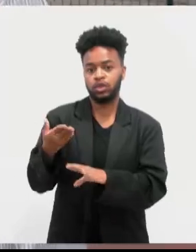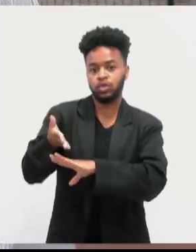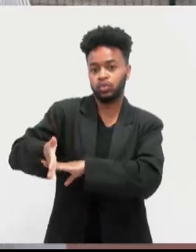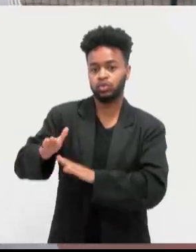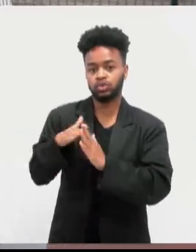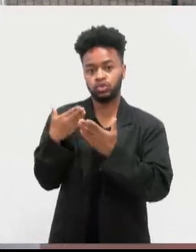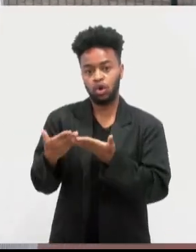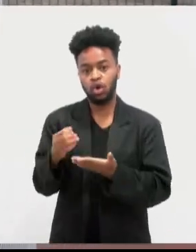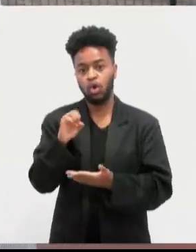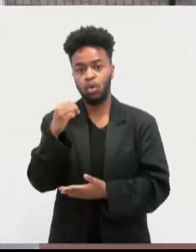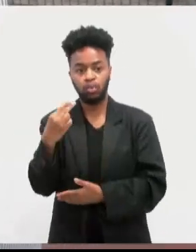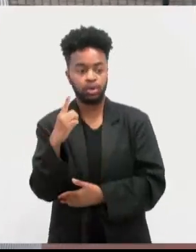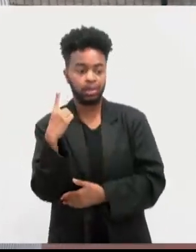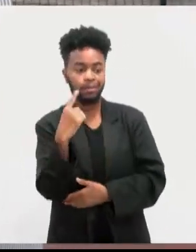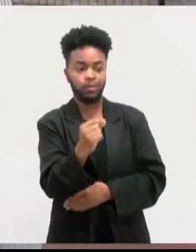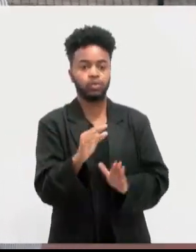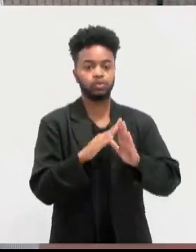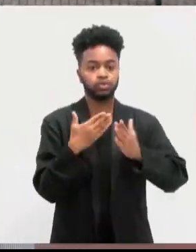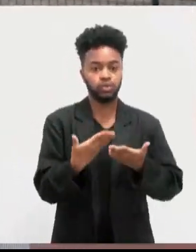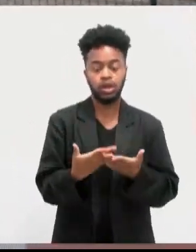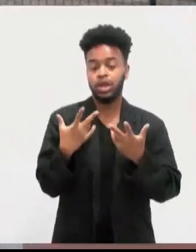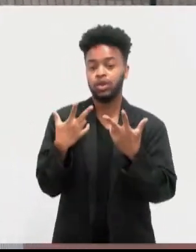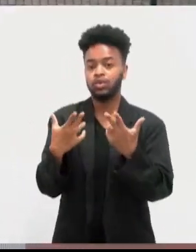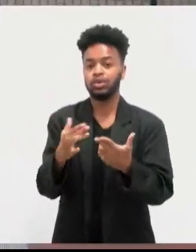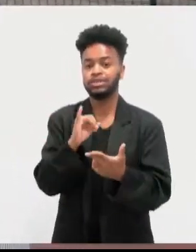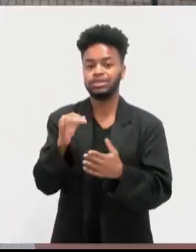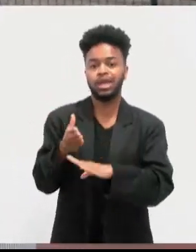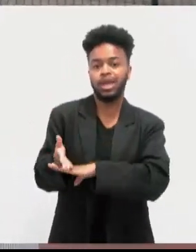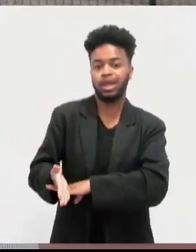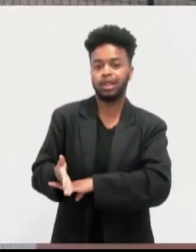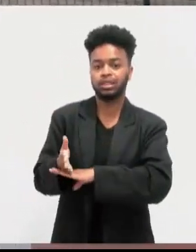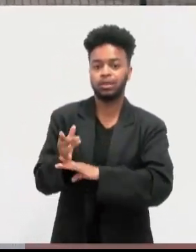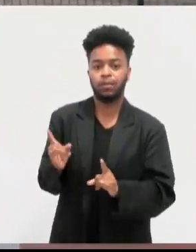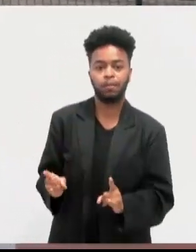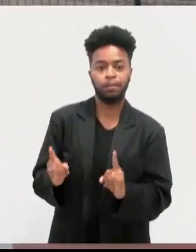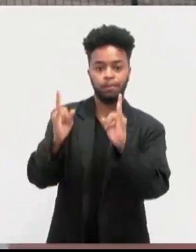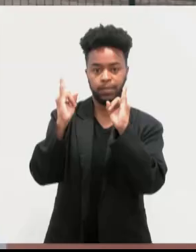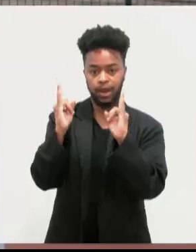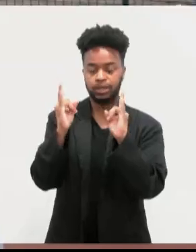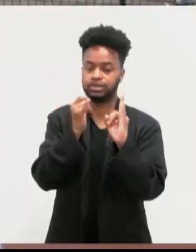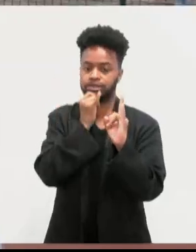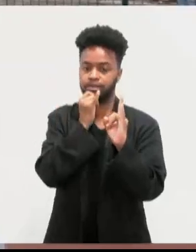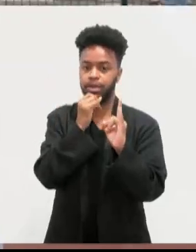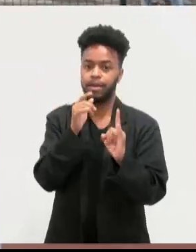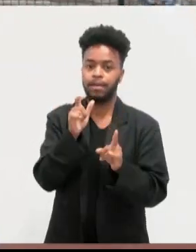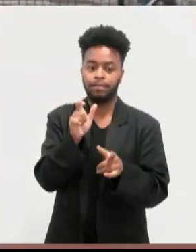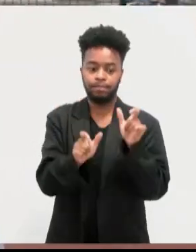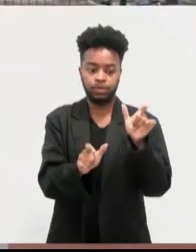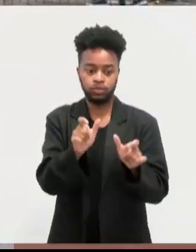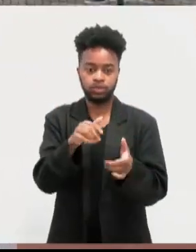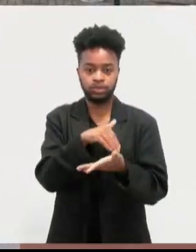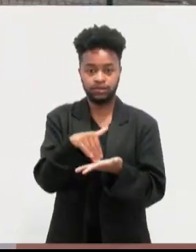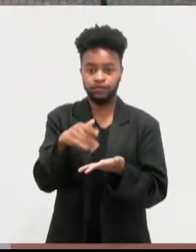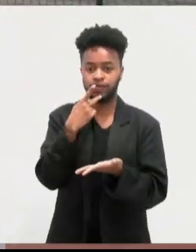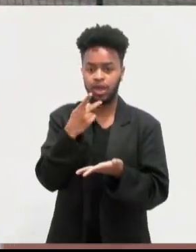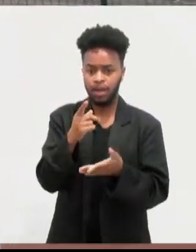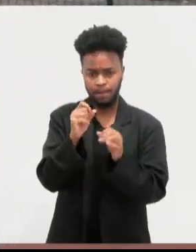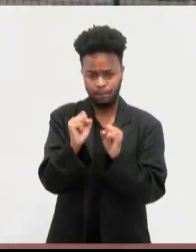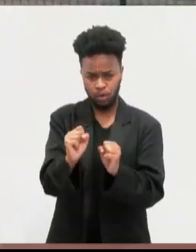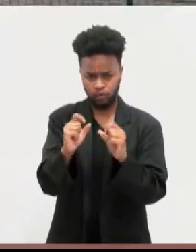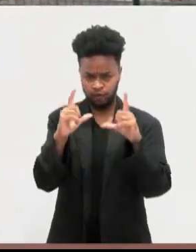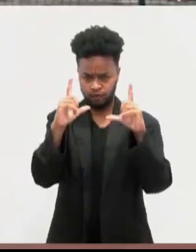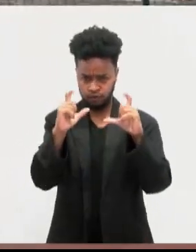colégio, mas é igual quando a gente entra num prédio comercial. Quando a recepcionista fala para você, posso fazer uma foto